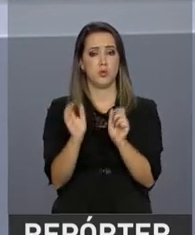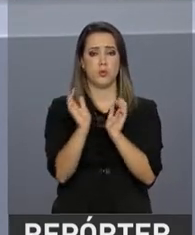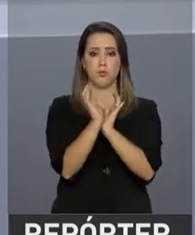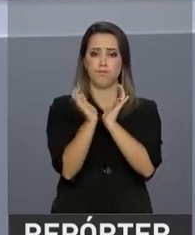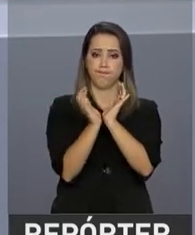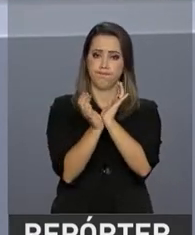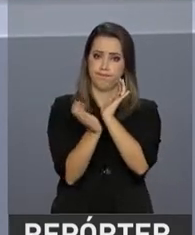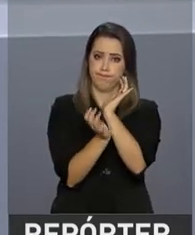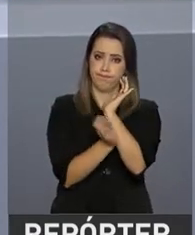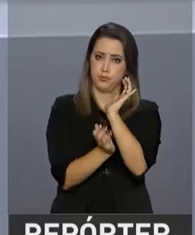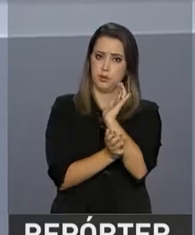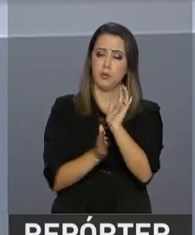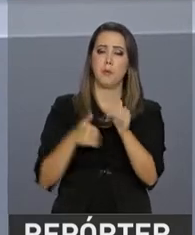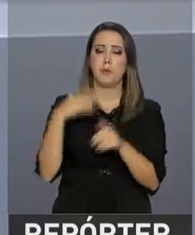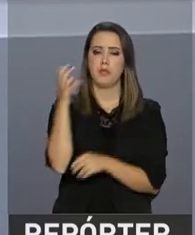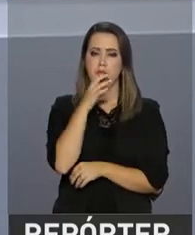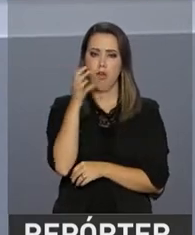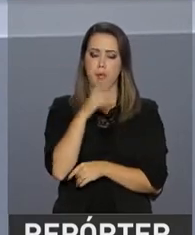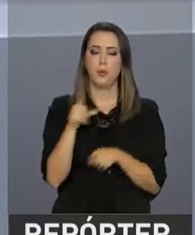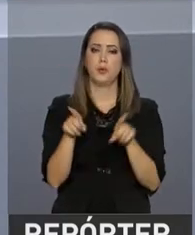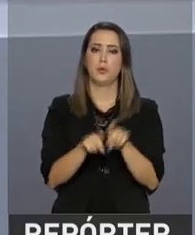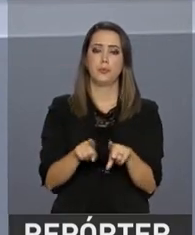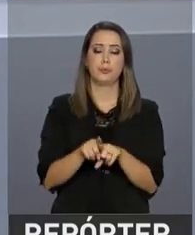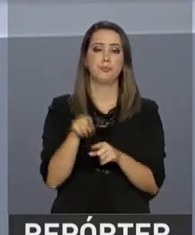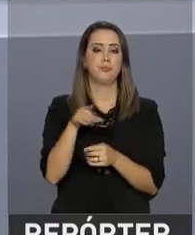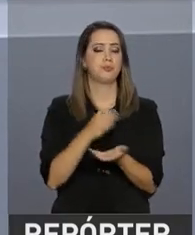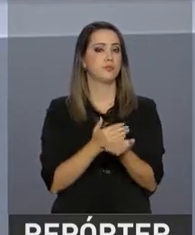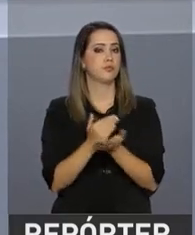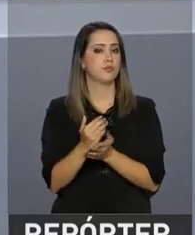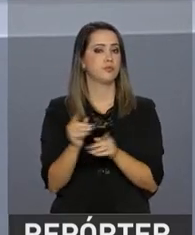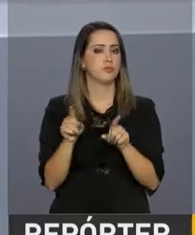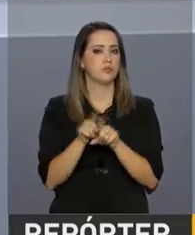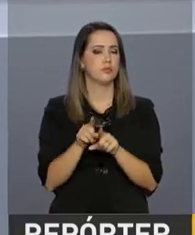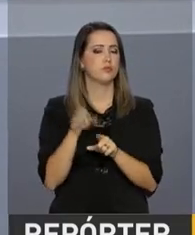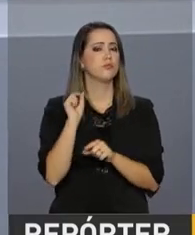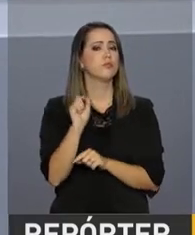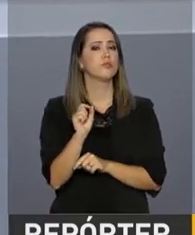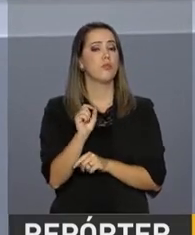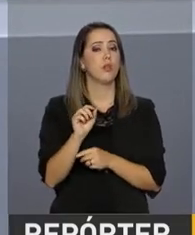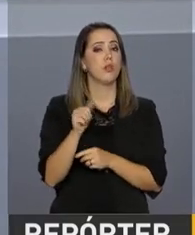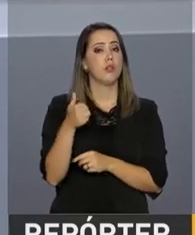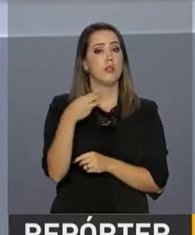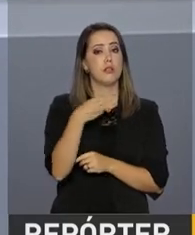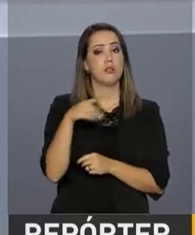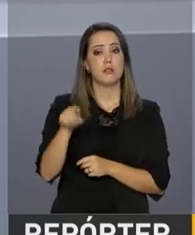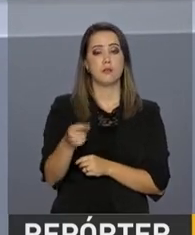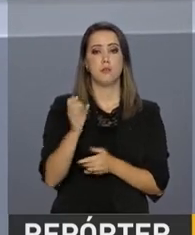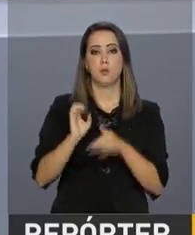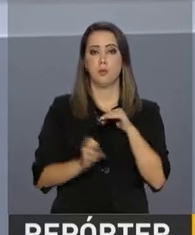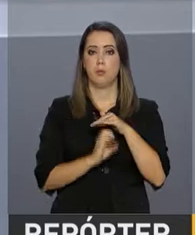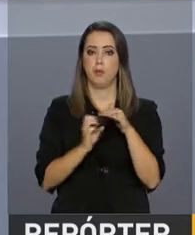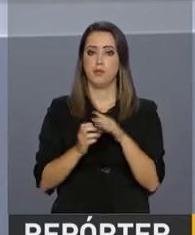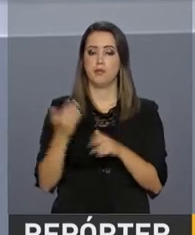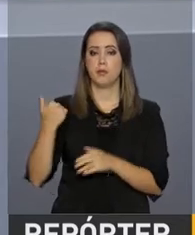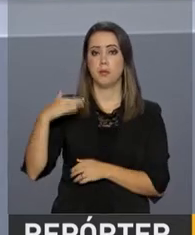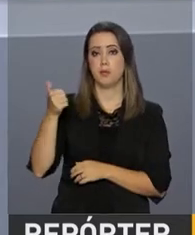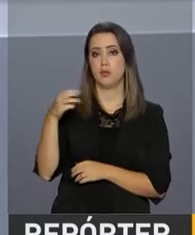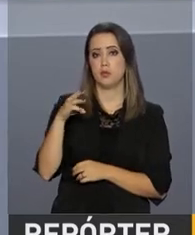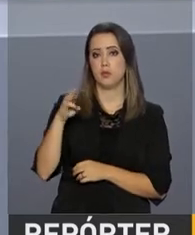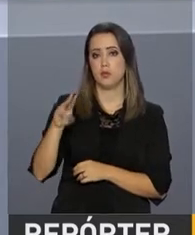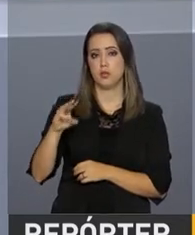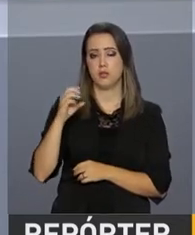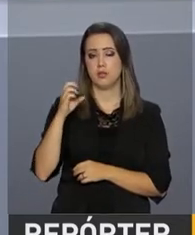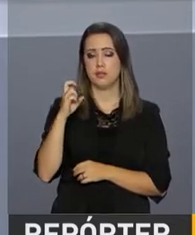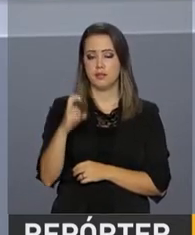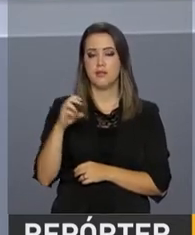agilizar os procedimentos nesta primeira etapa a previsão é que mais de 13 mil empresas que empregam 15 milhões de pessoas